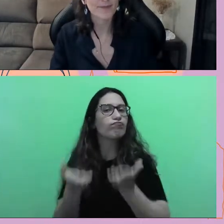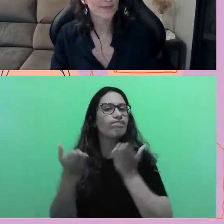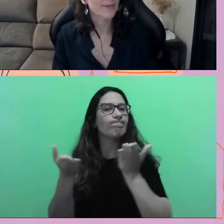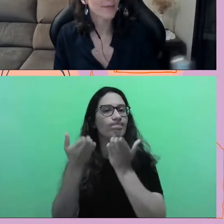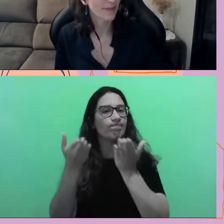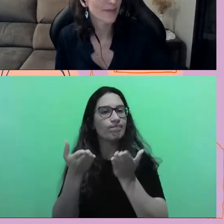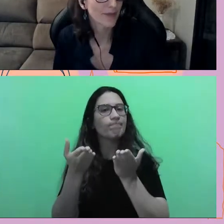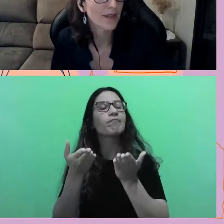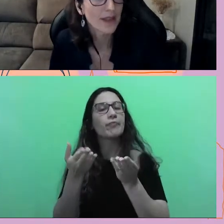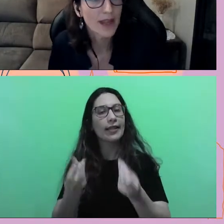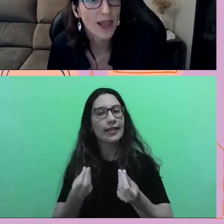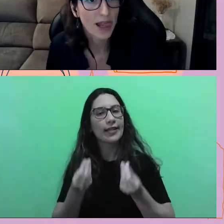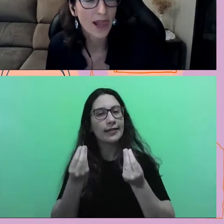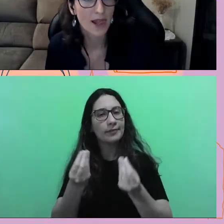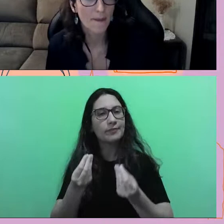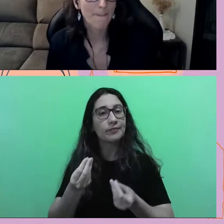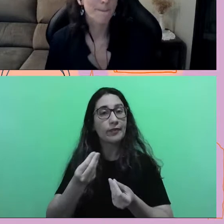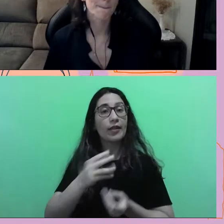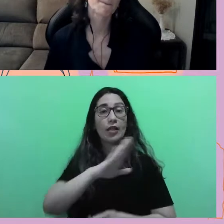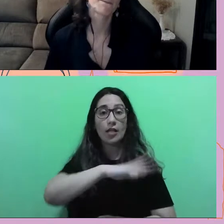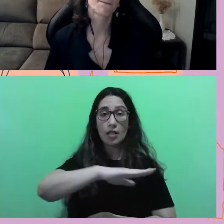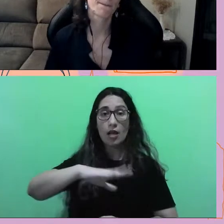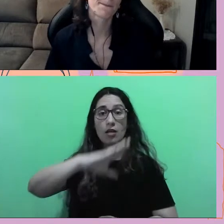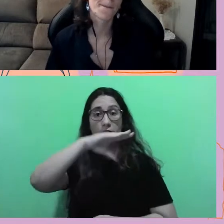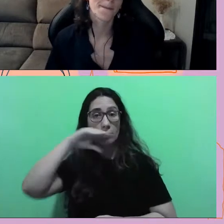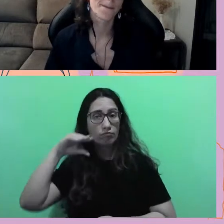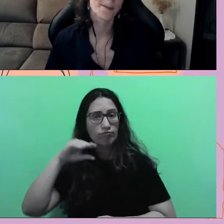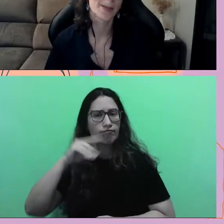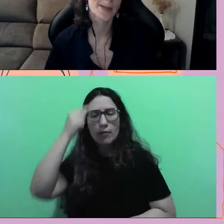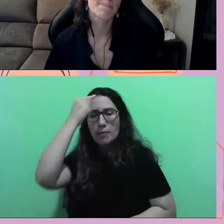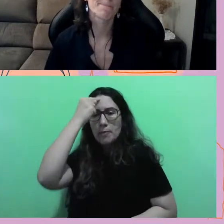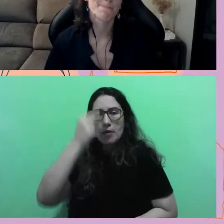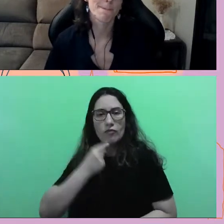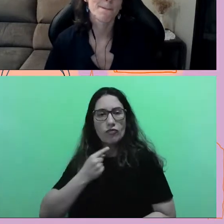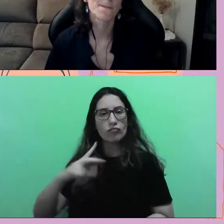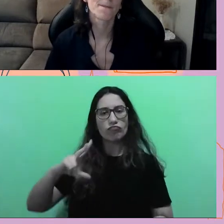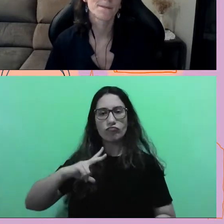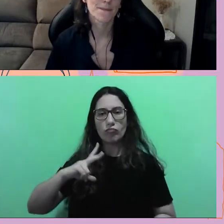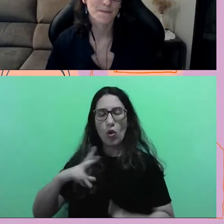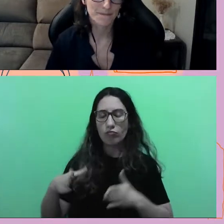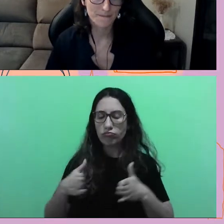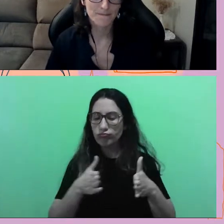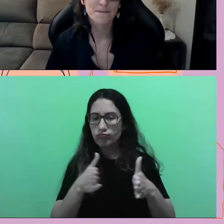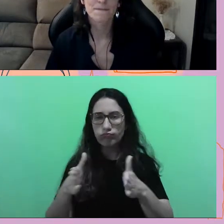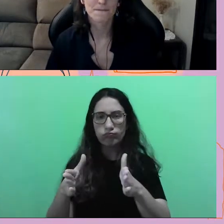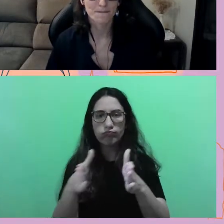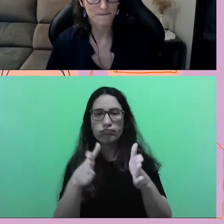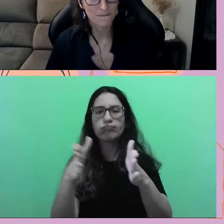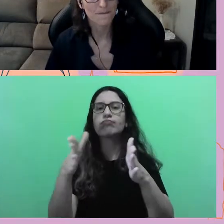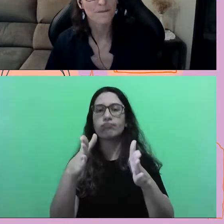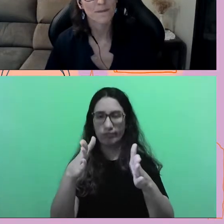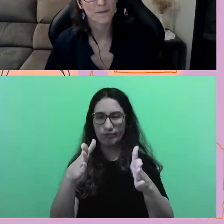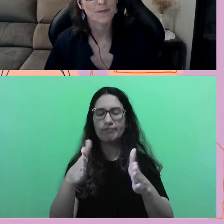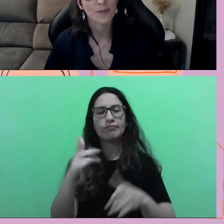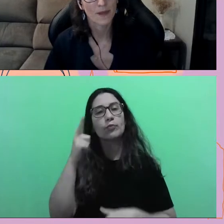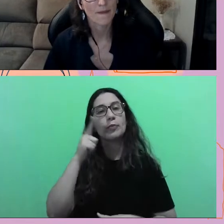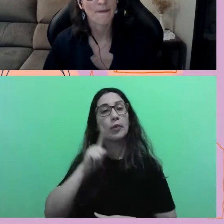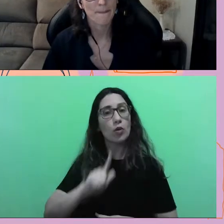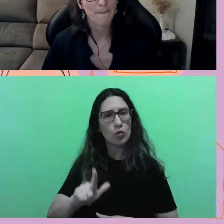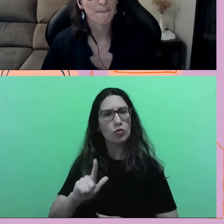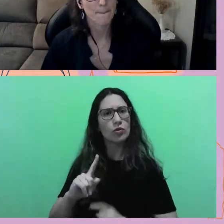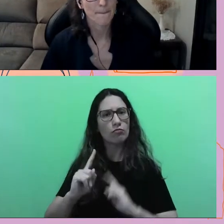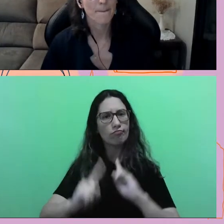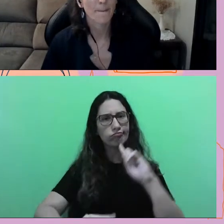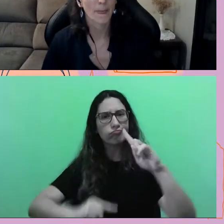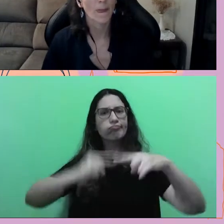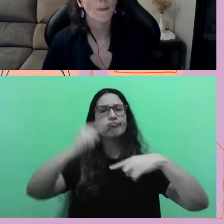né, criem a própria personalidade, né, o próprio caminho, né, para que elas consigam superar, né,